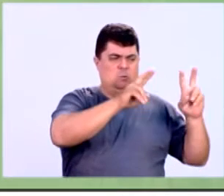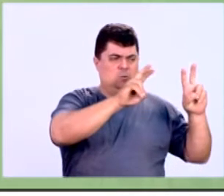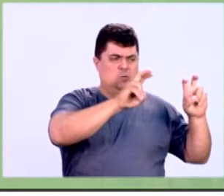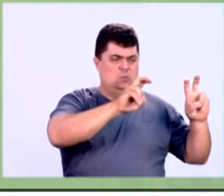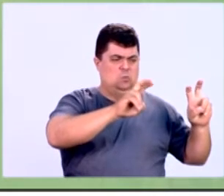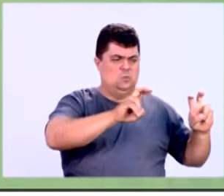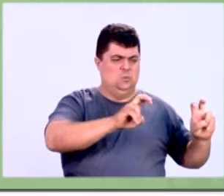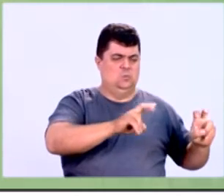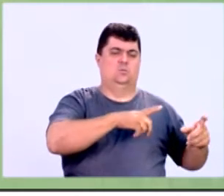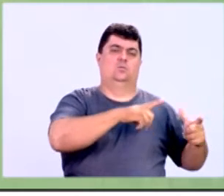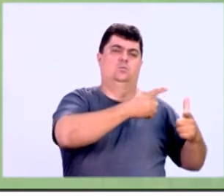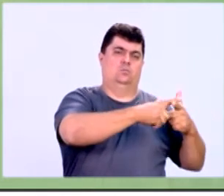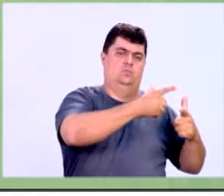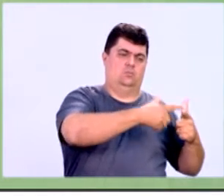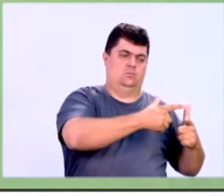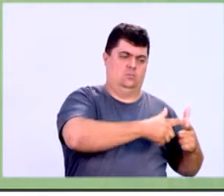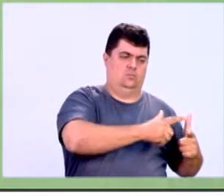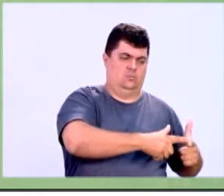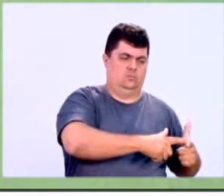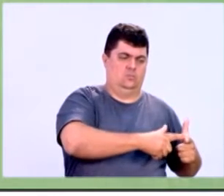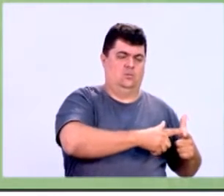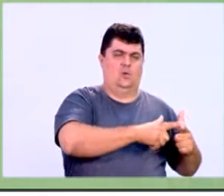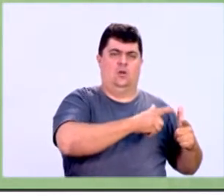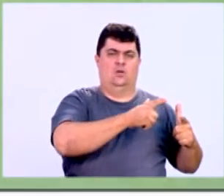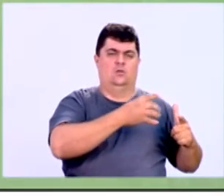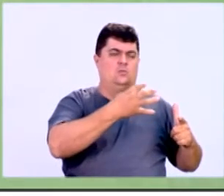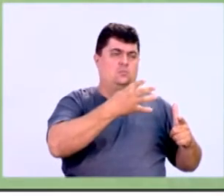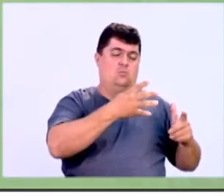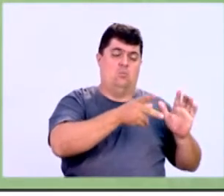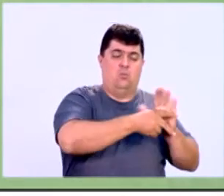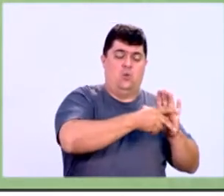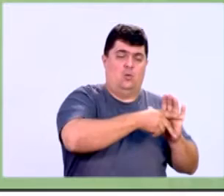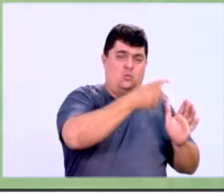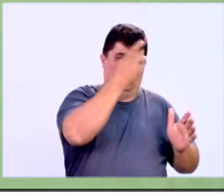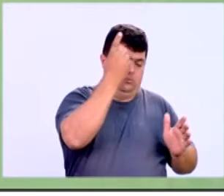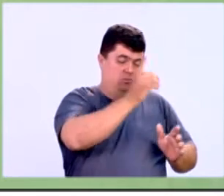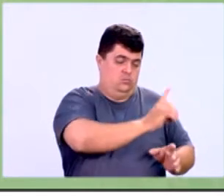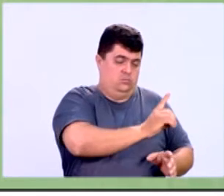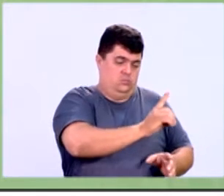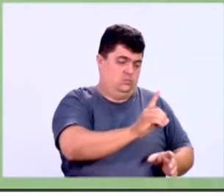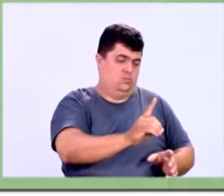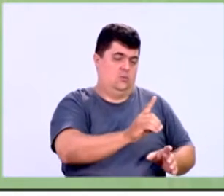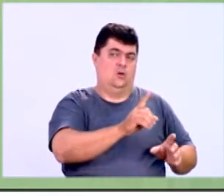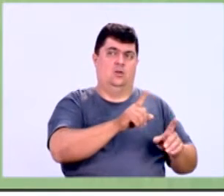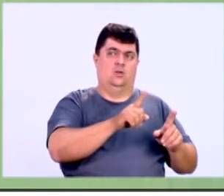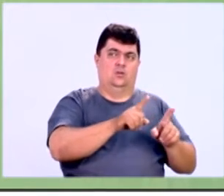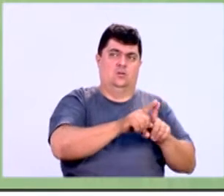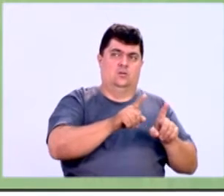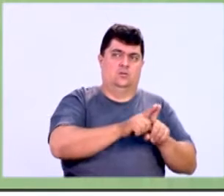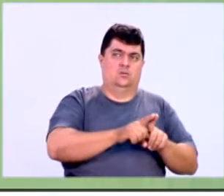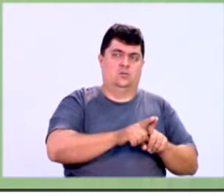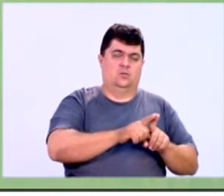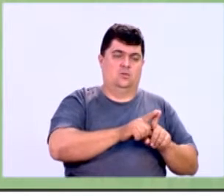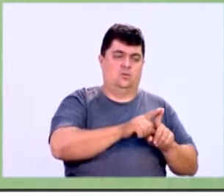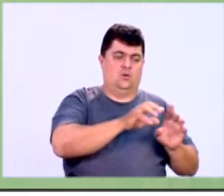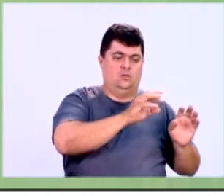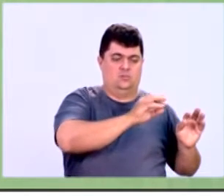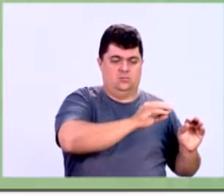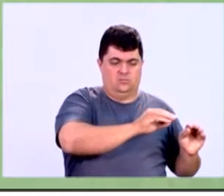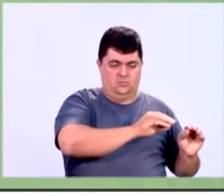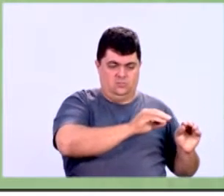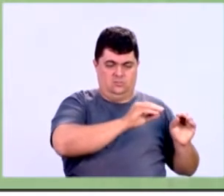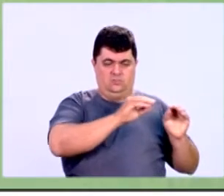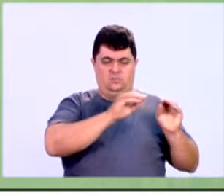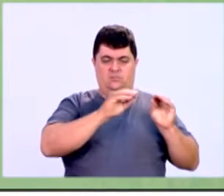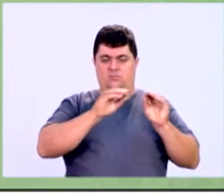assuntos que envolvem diversas áreas do conhecimento e aquela realidade ali ele irá problematizar,